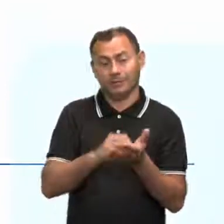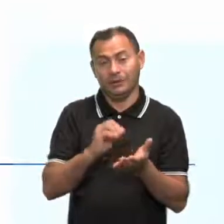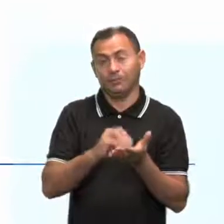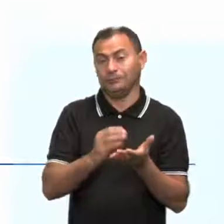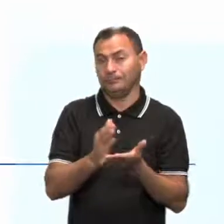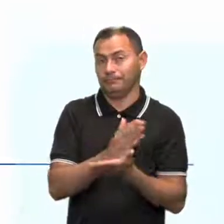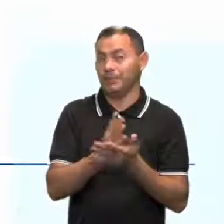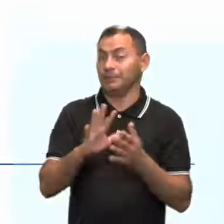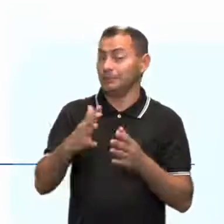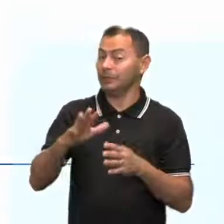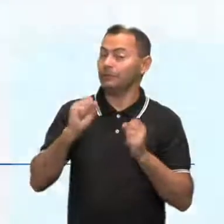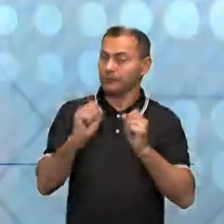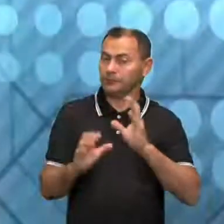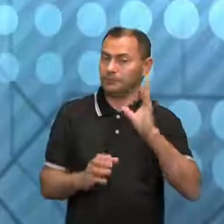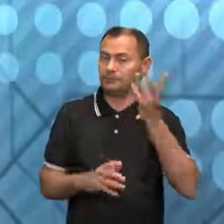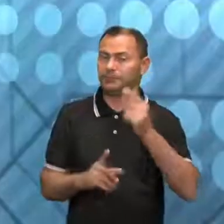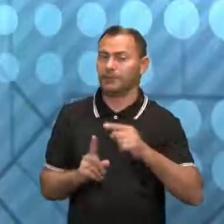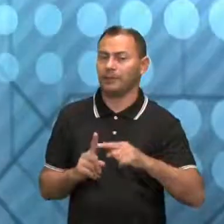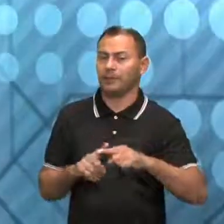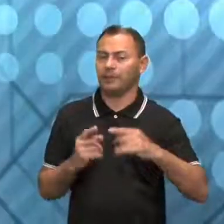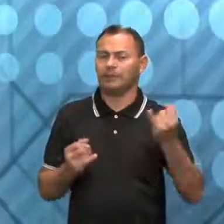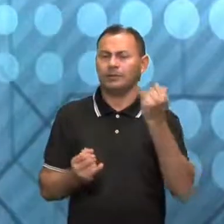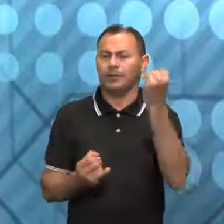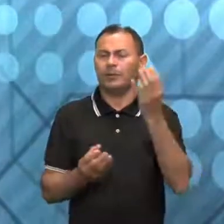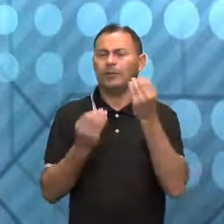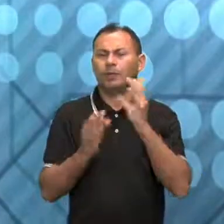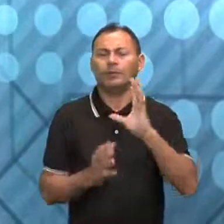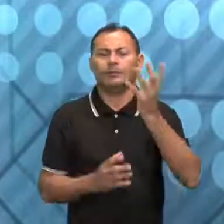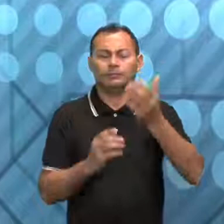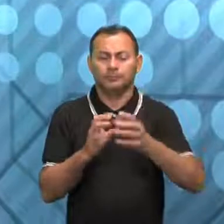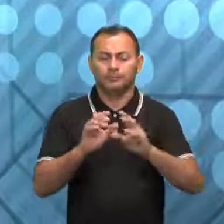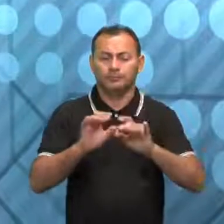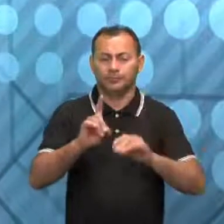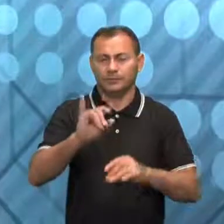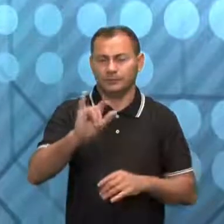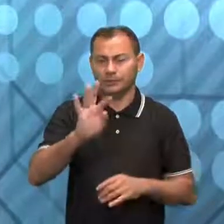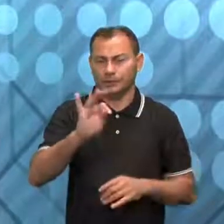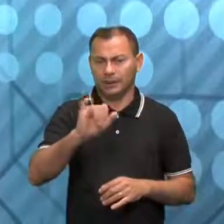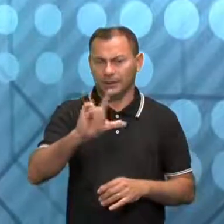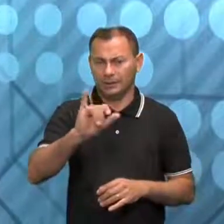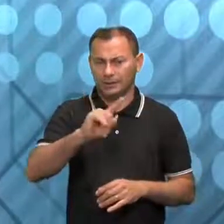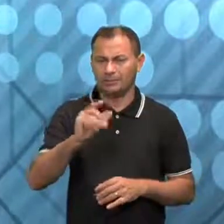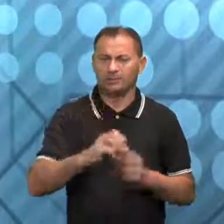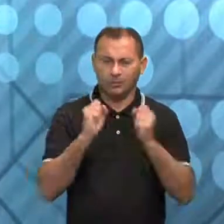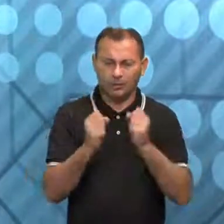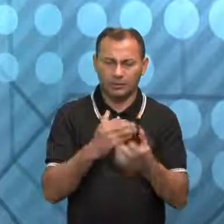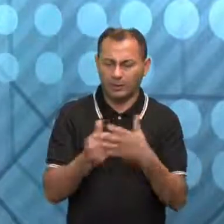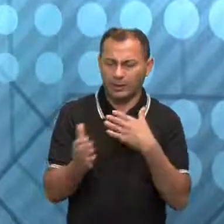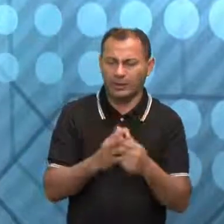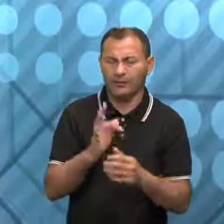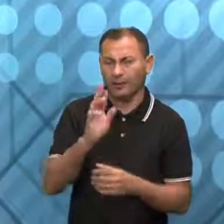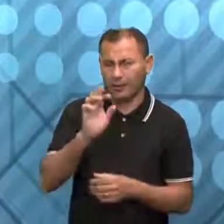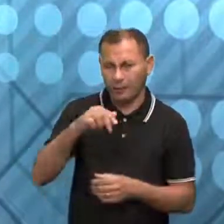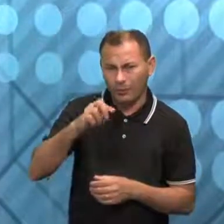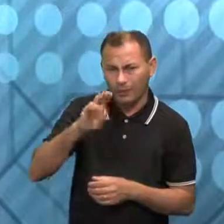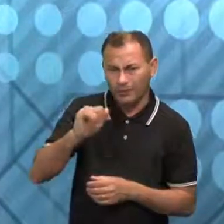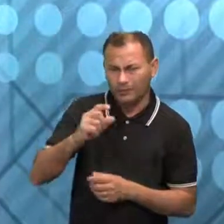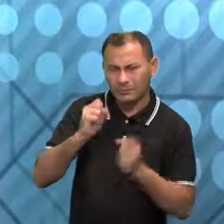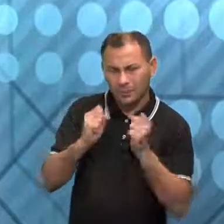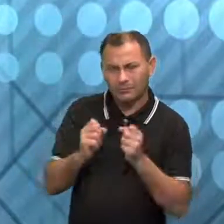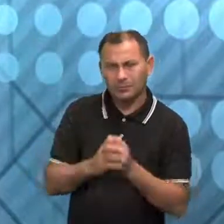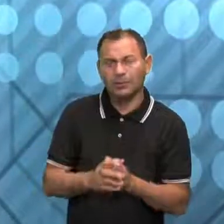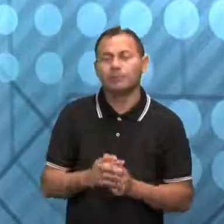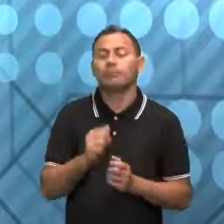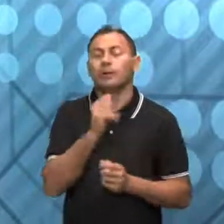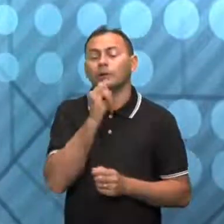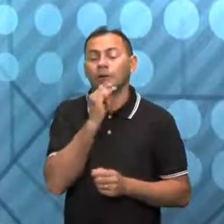um fator importante é como que acontece essa digitalização. Será que eu posso digitalizar com qualquer frequência? Porque, por exemplo, o sinal